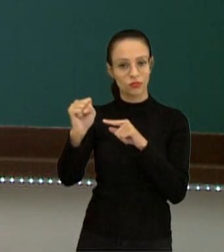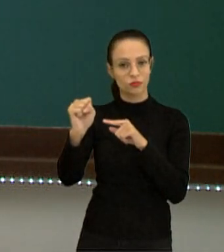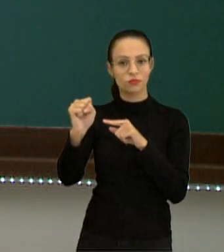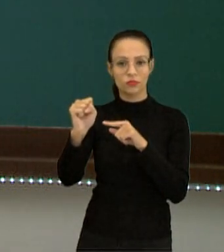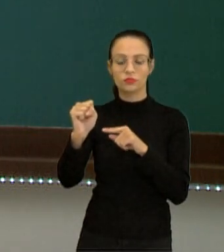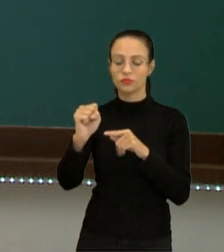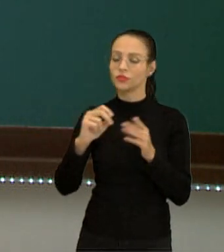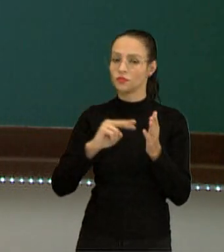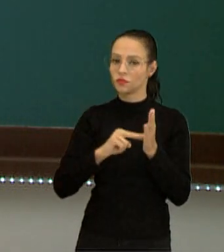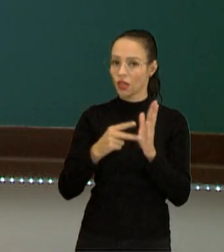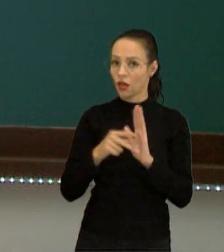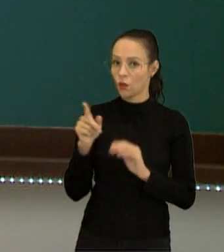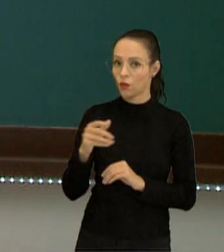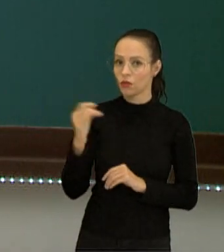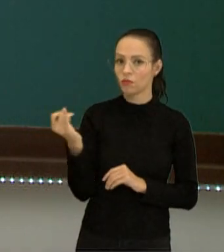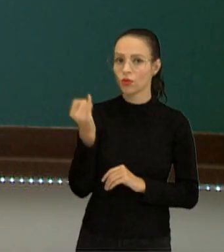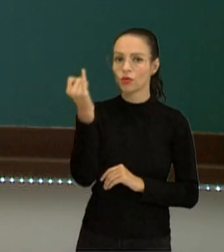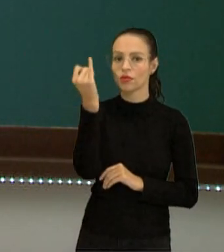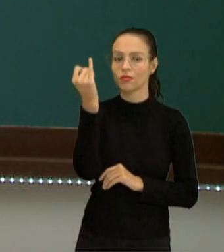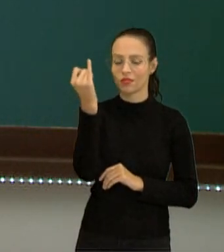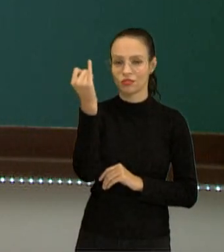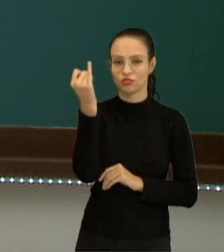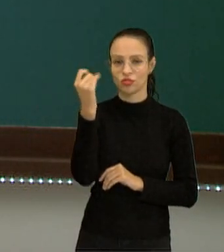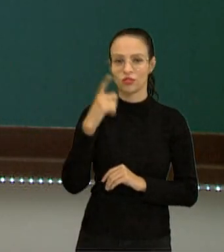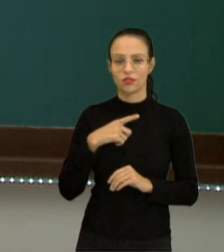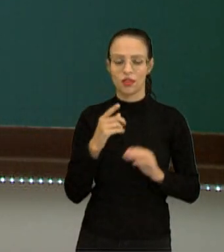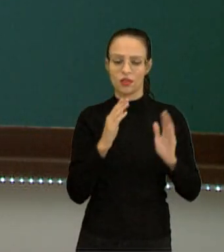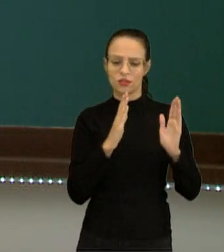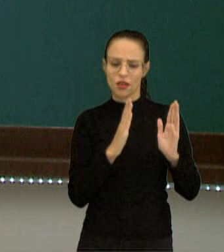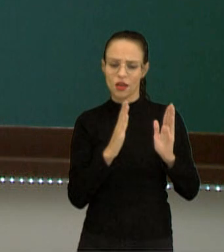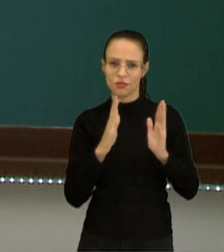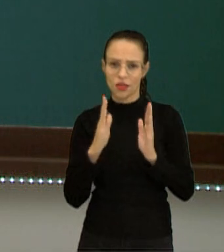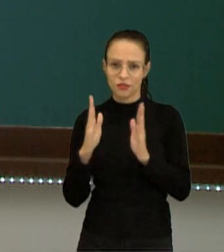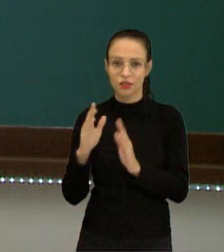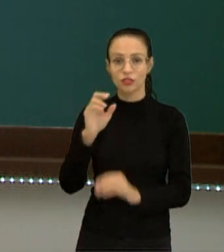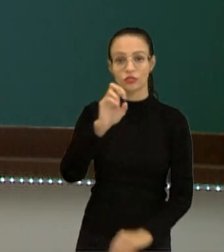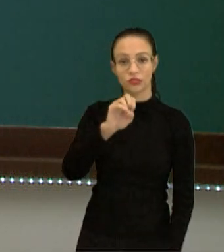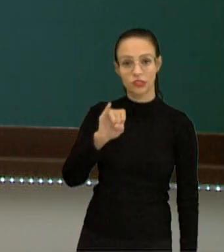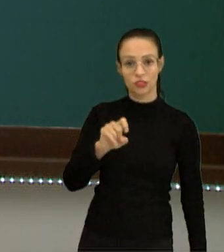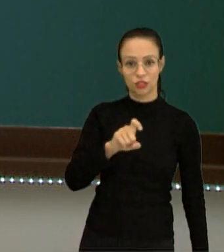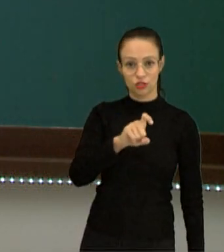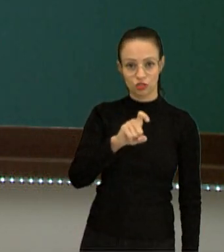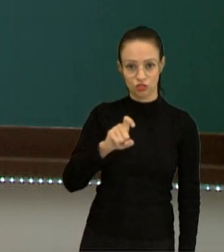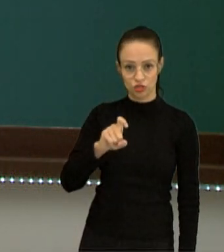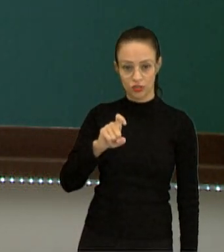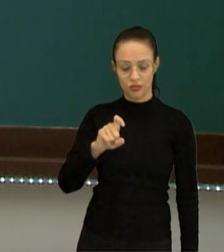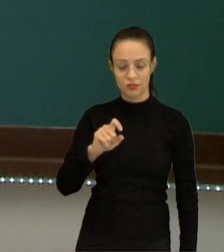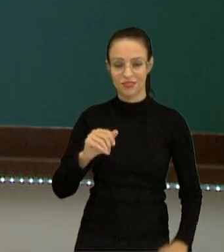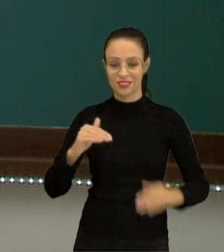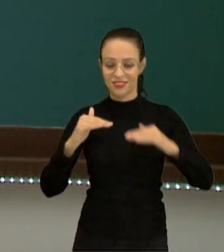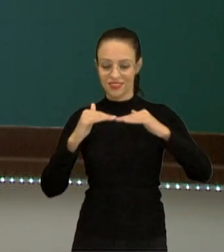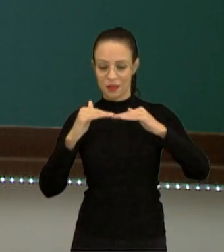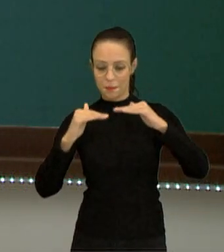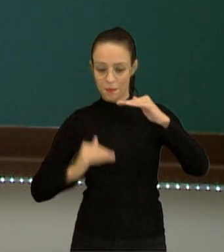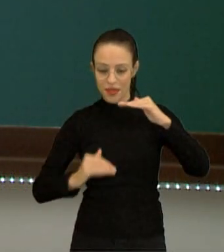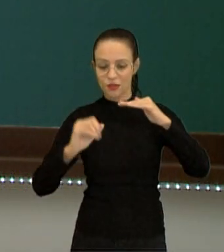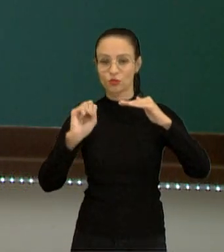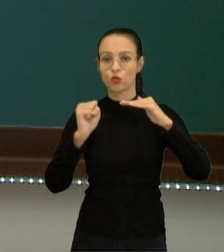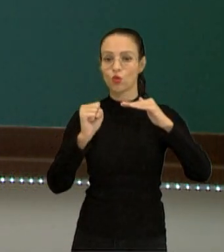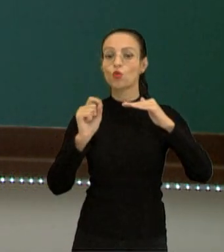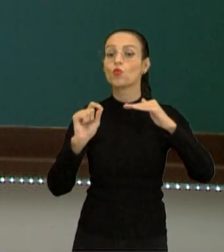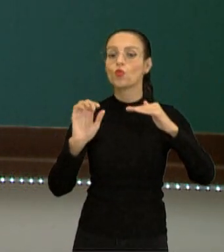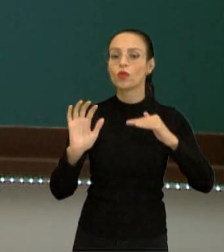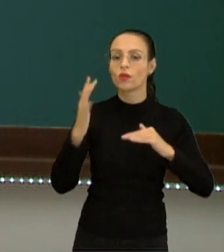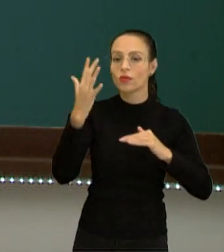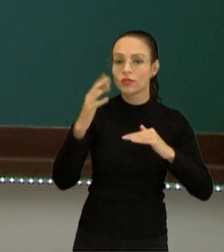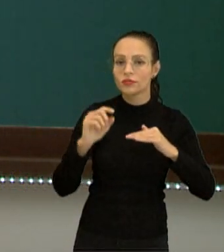bem importante, que temos intervalos. Quando x for menor do que 8, o que acontece? E